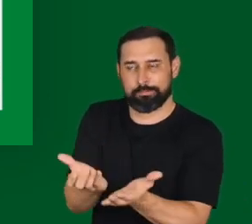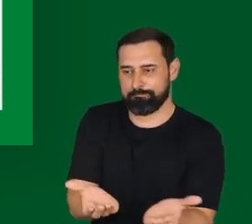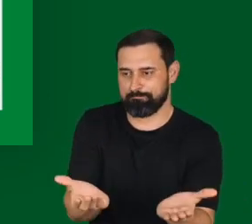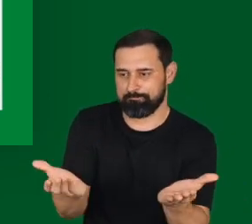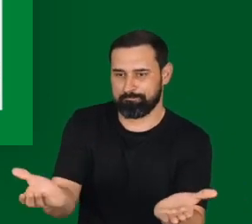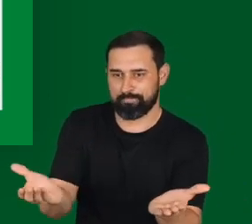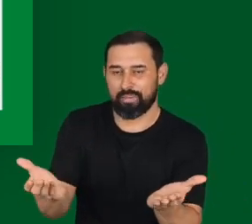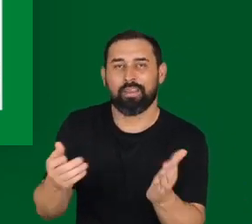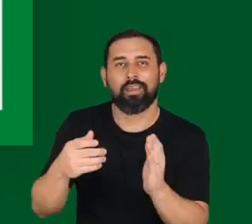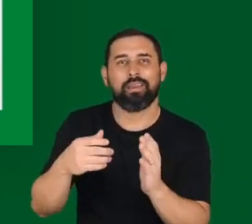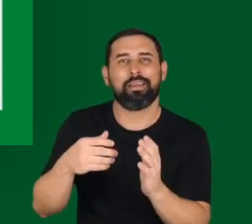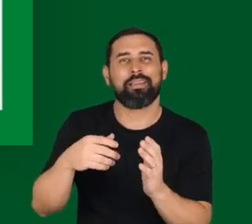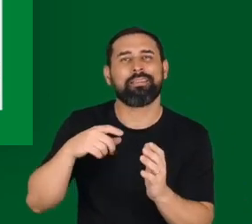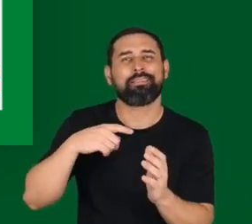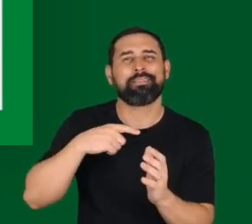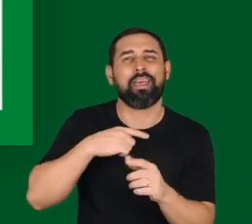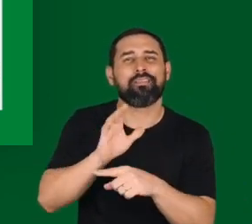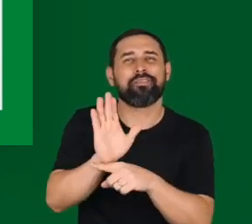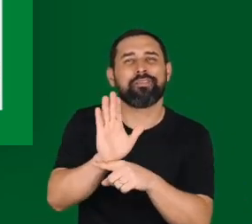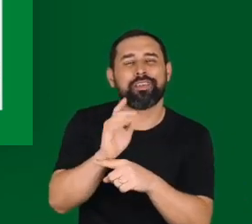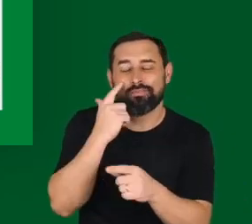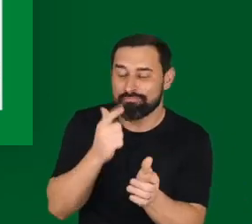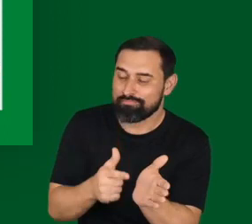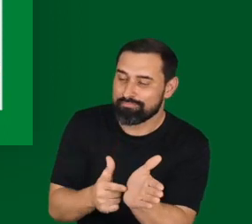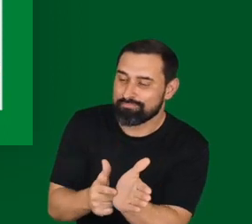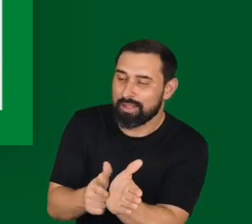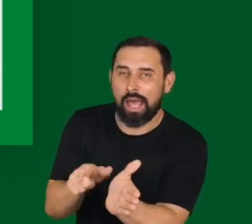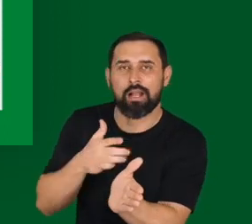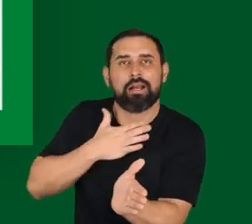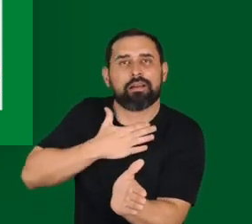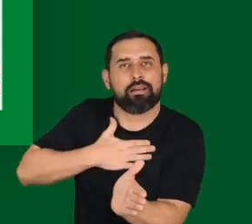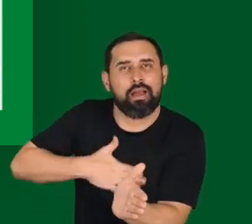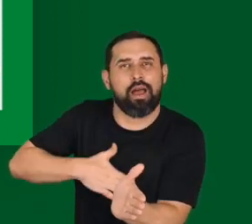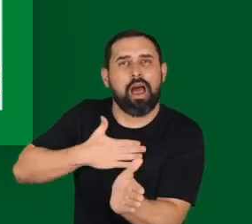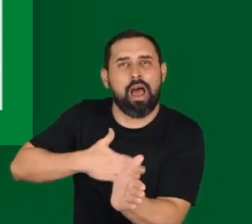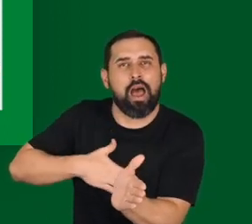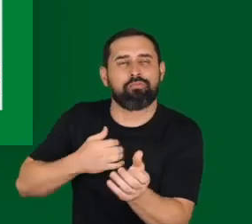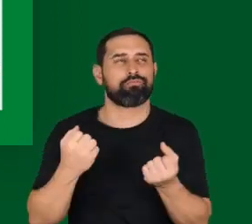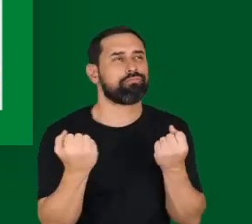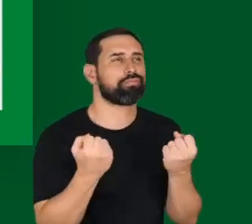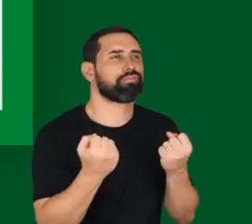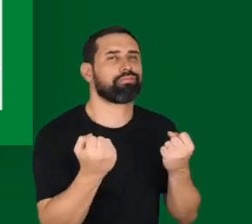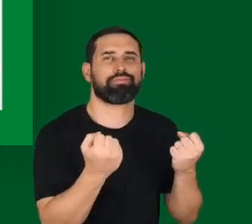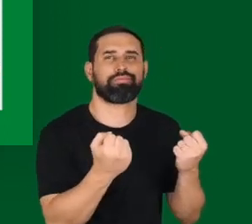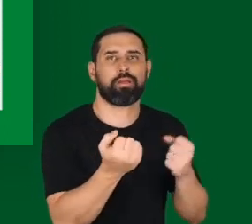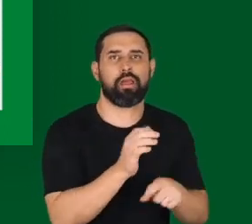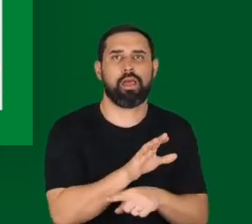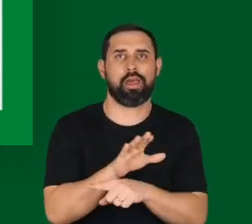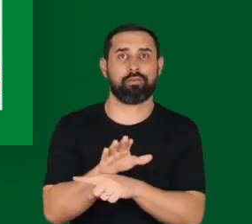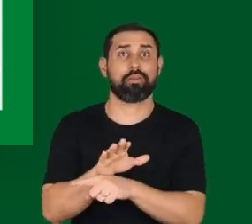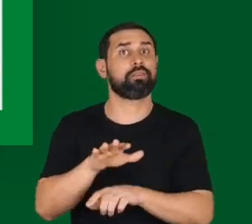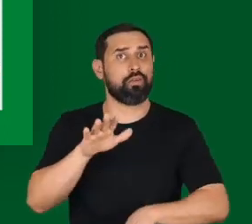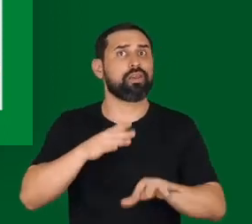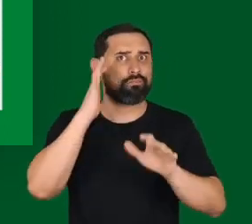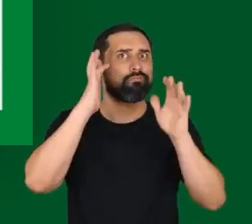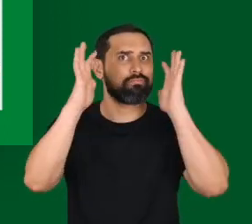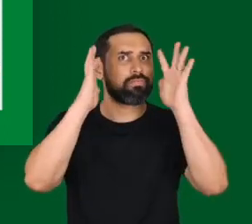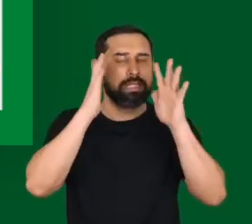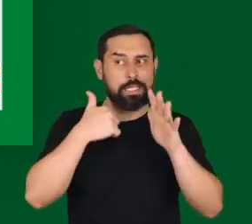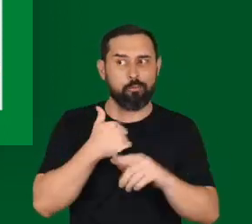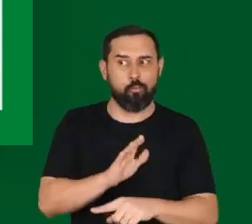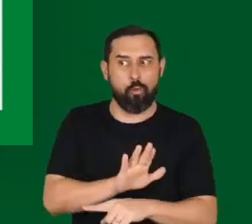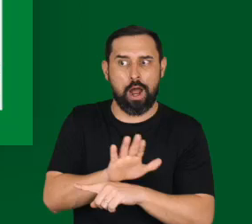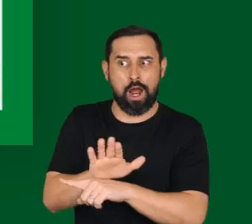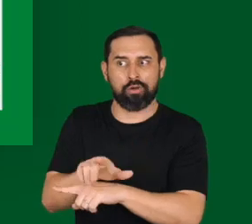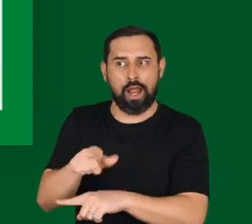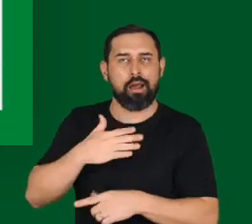unidade avançada, onde ela traz aí o transporte pediátrico, colocando ali, né, um videozinho para a criança ir mais tranquila